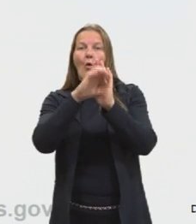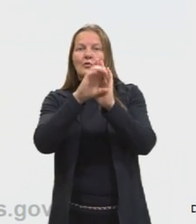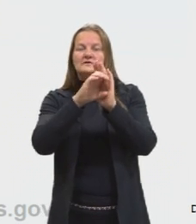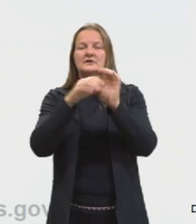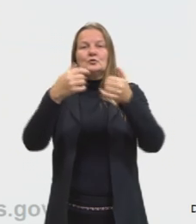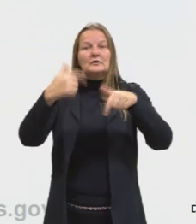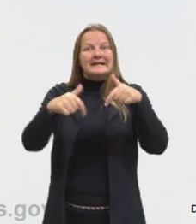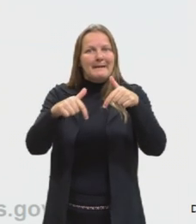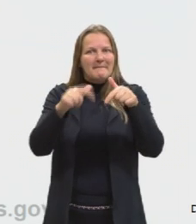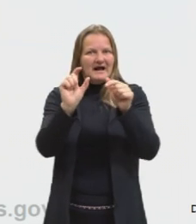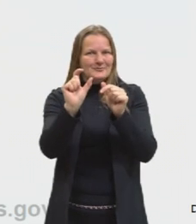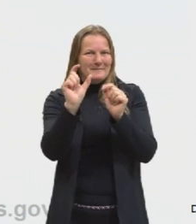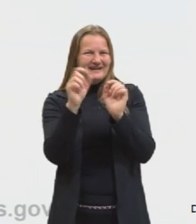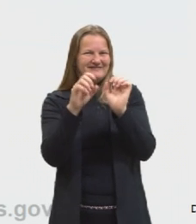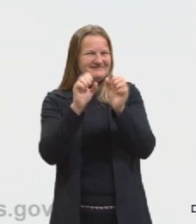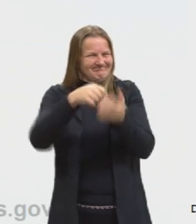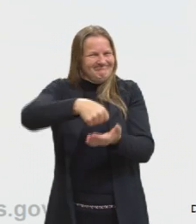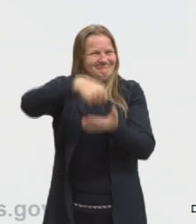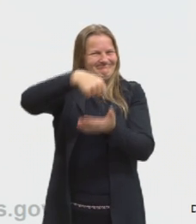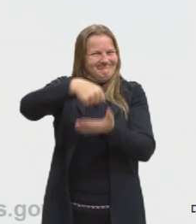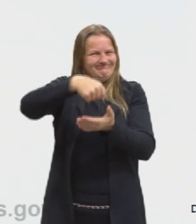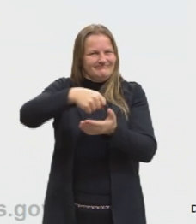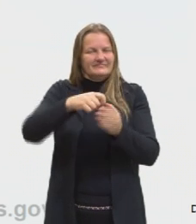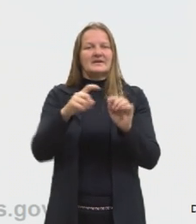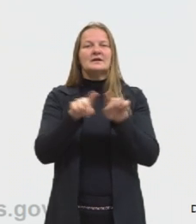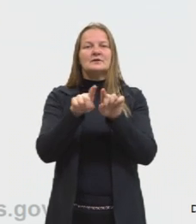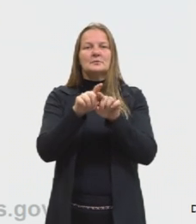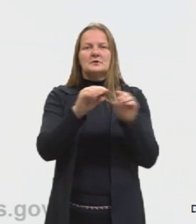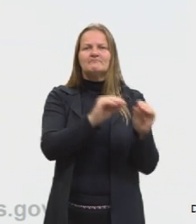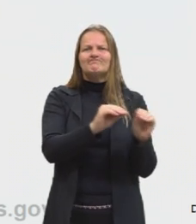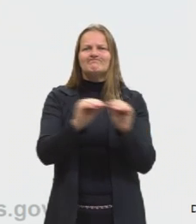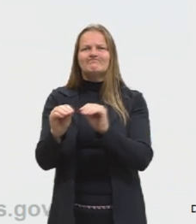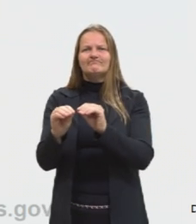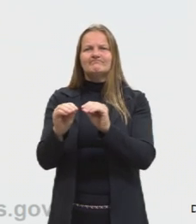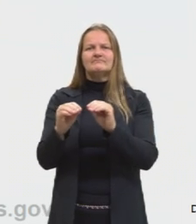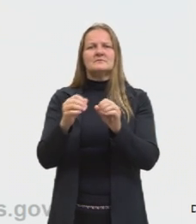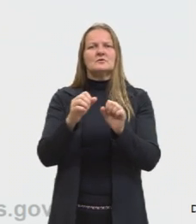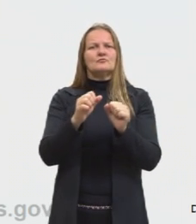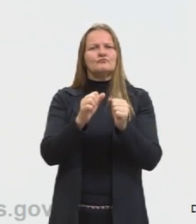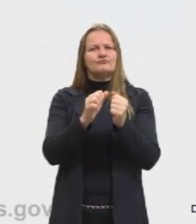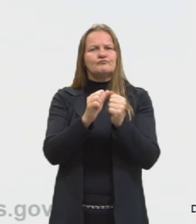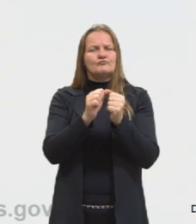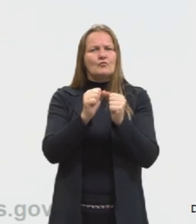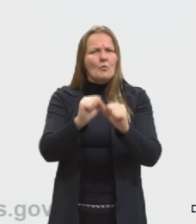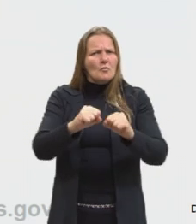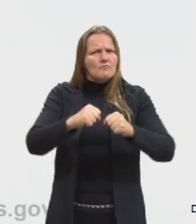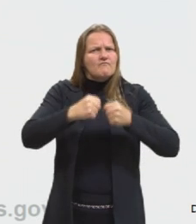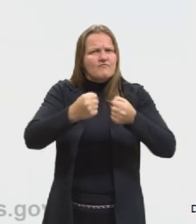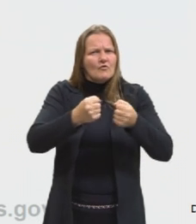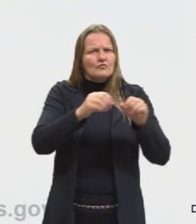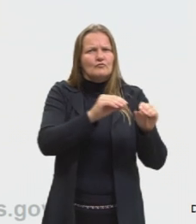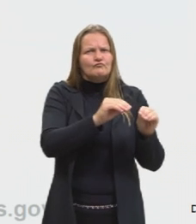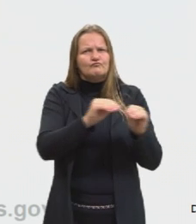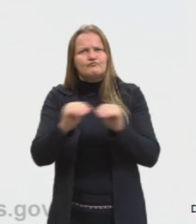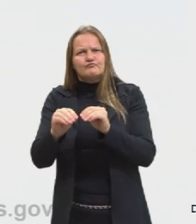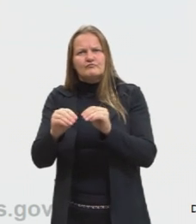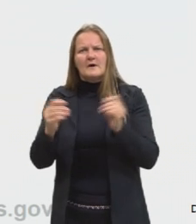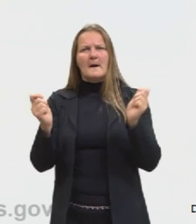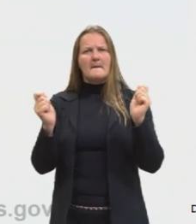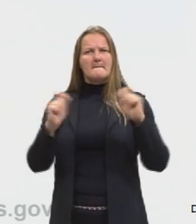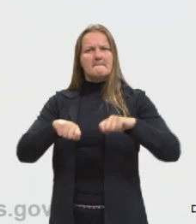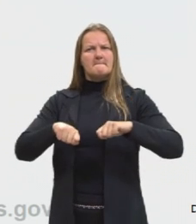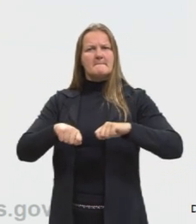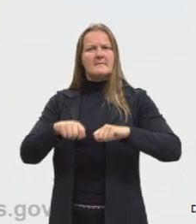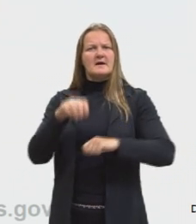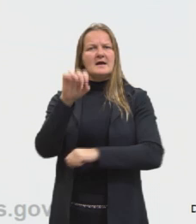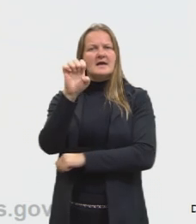vem ligados né trabalho então transferência de energia e energia capacidade de